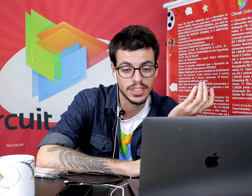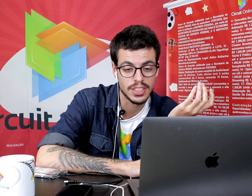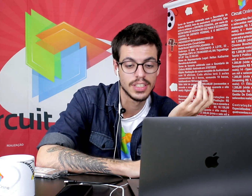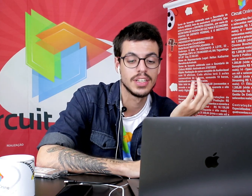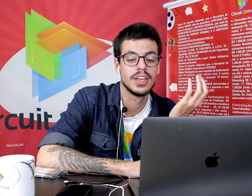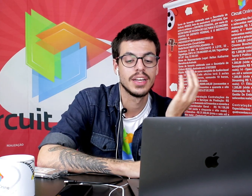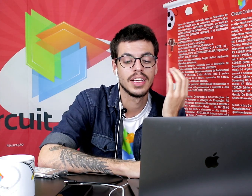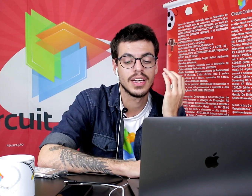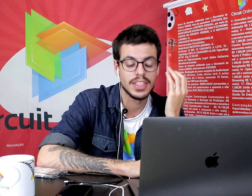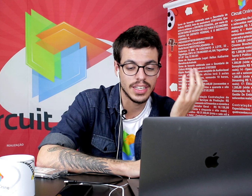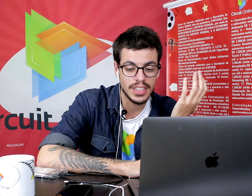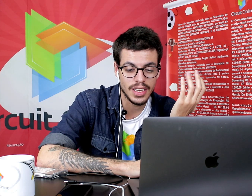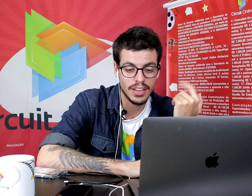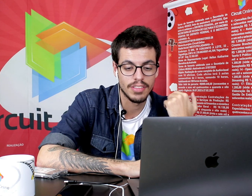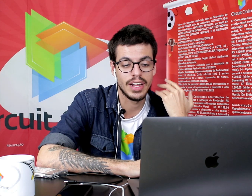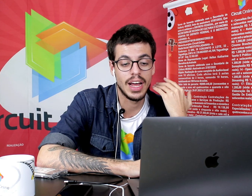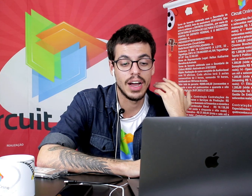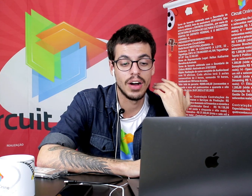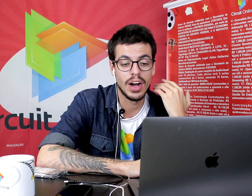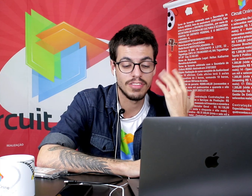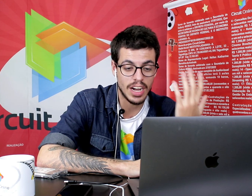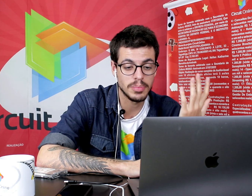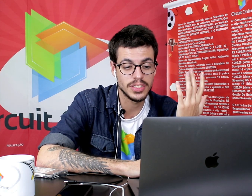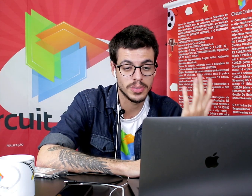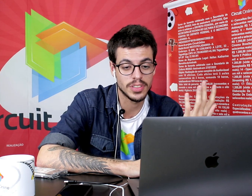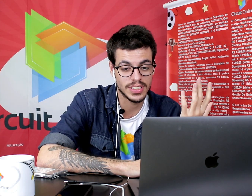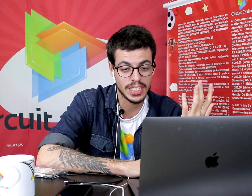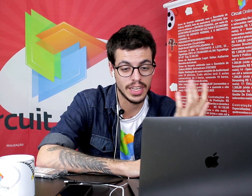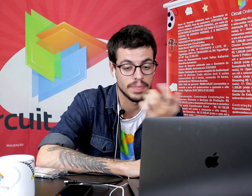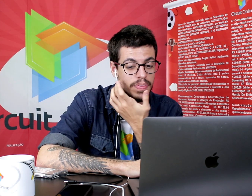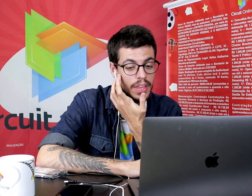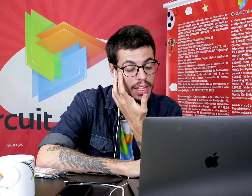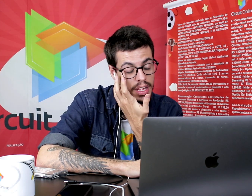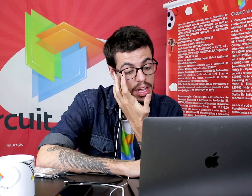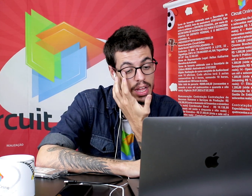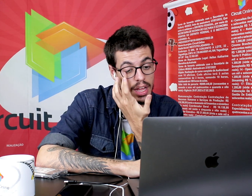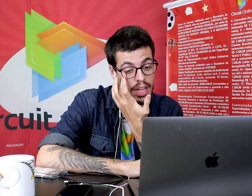assistir, entender, falar a vibe de filme que você quer.